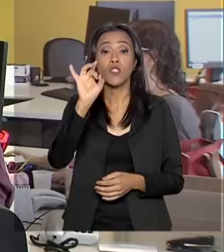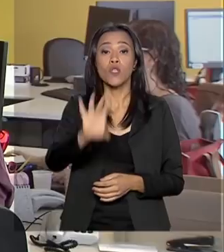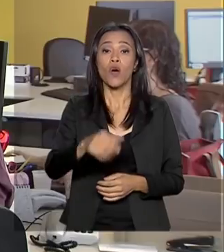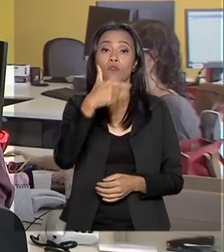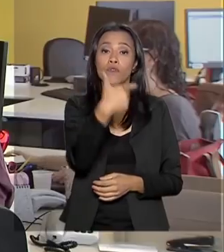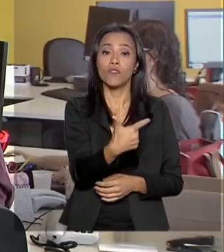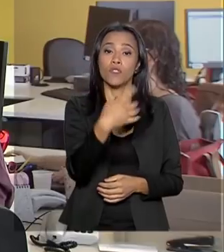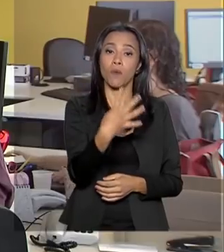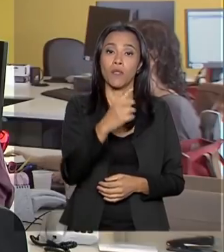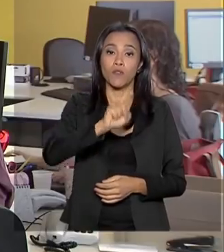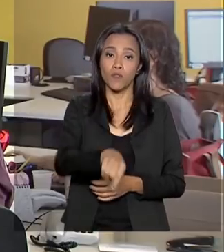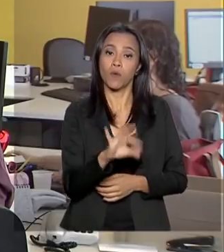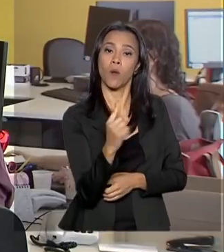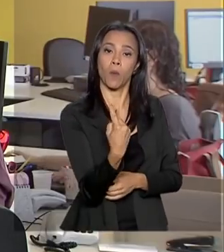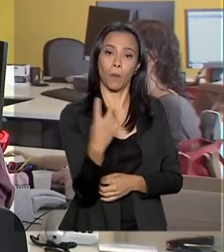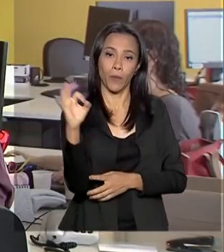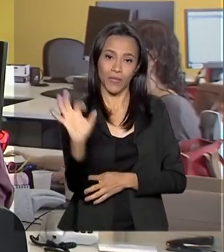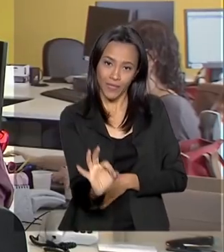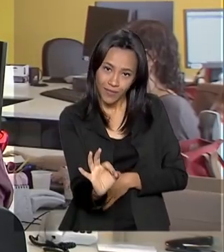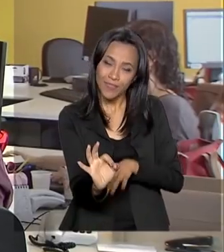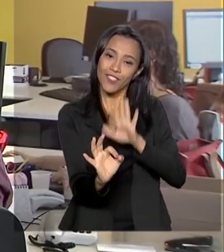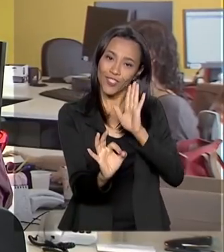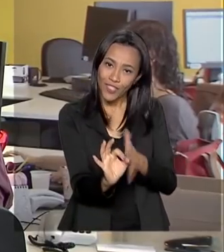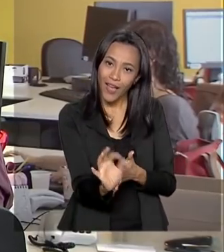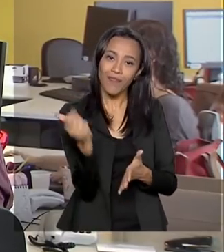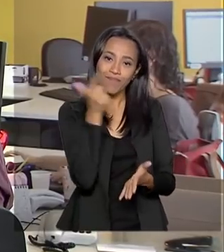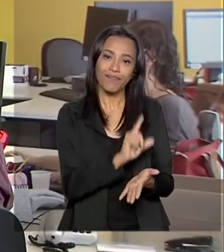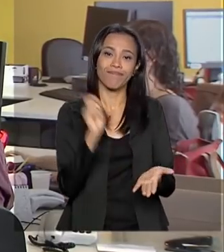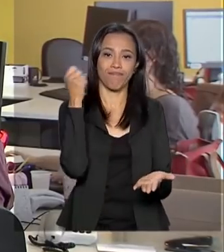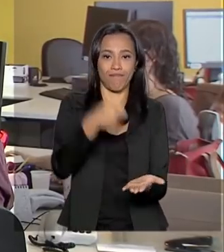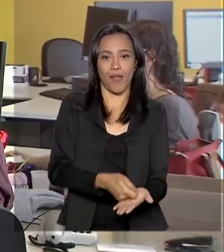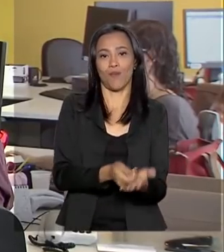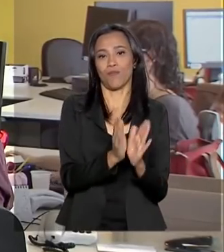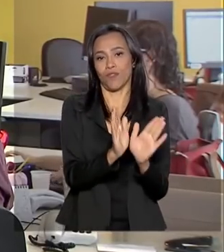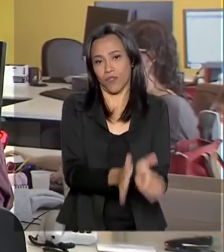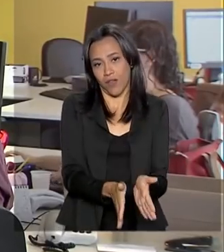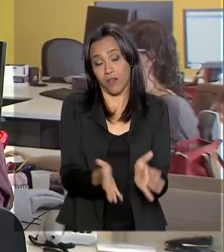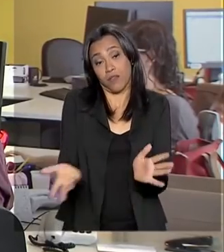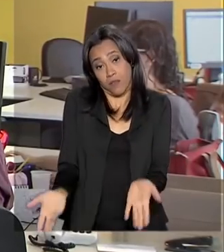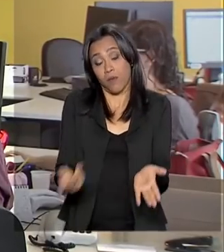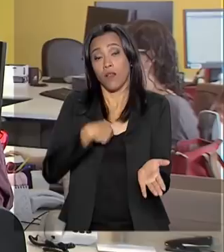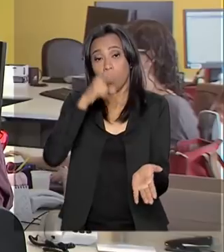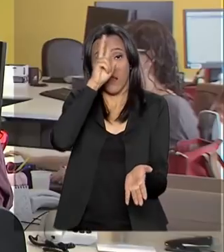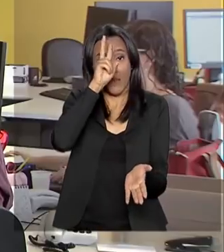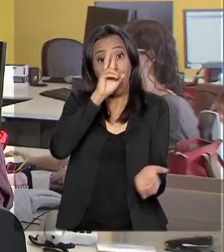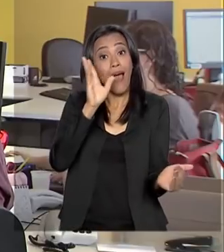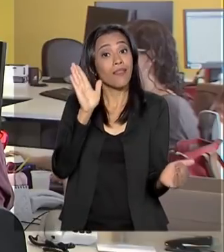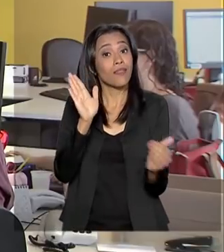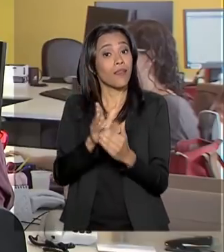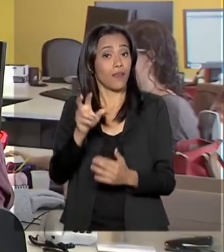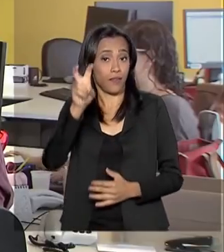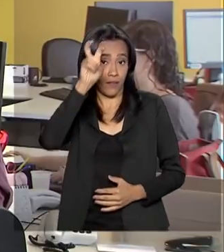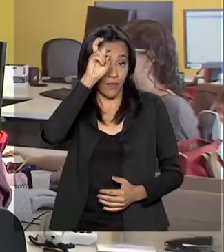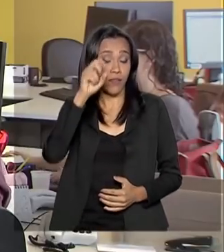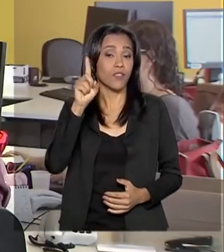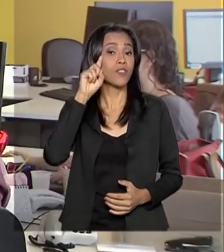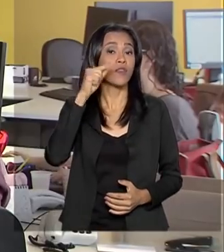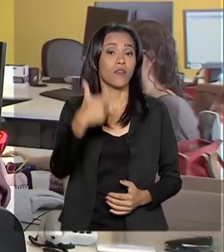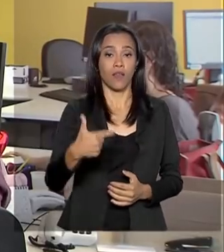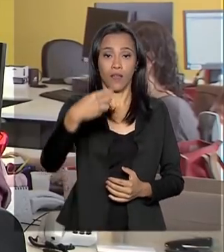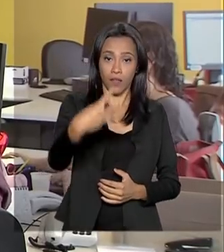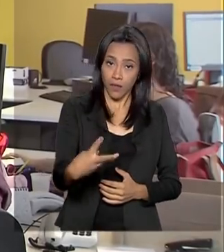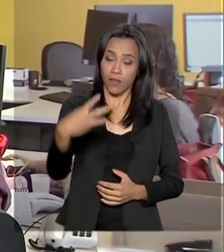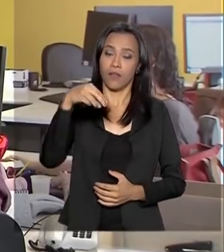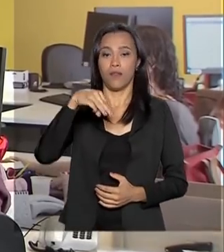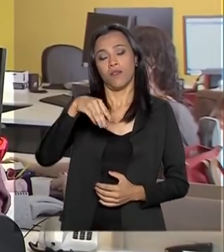,1% dos candidatos tinham o pagamento confirmado. Lembrando que a taxa pode ser paga até quinta-feira, dia 23 de maio, em